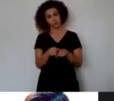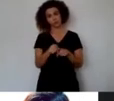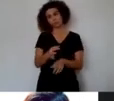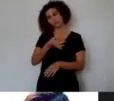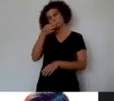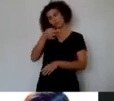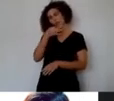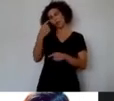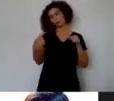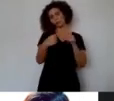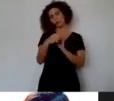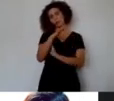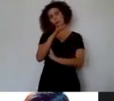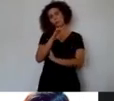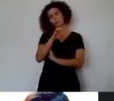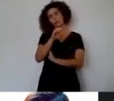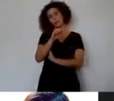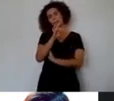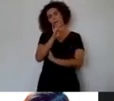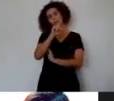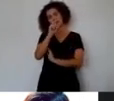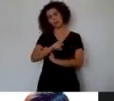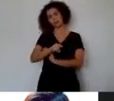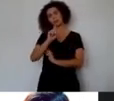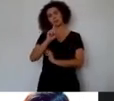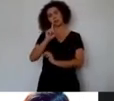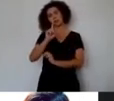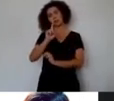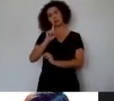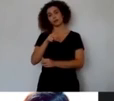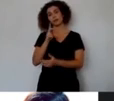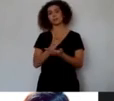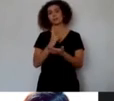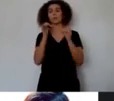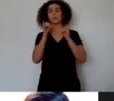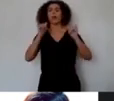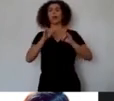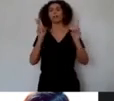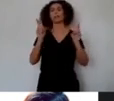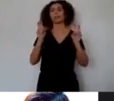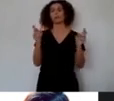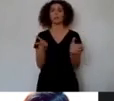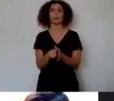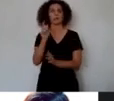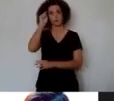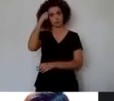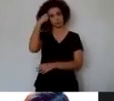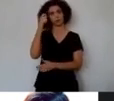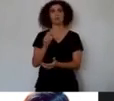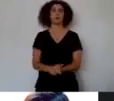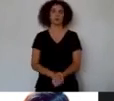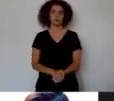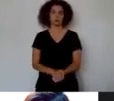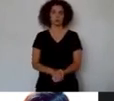da Beatriz, quando ela fala dessa obrigação de falar sobre esses assuntos, né? Sobre ter sempre que se posicionar,